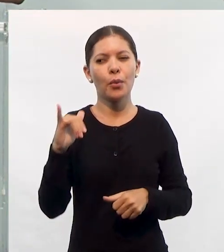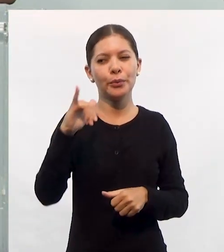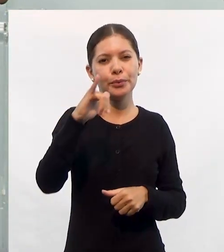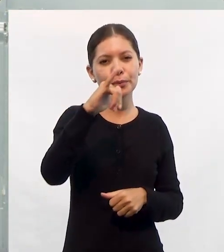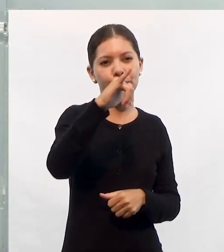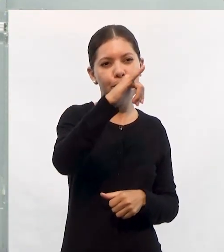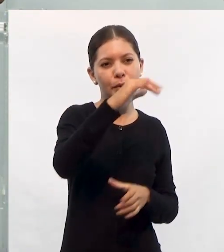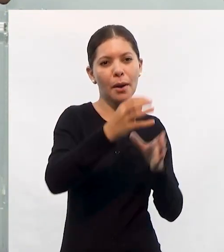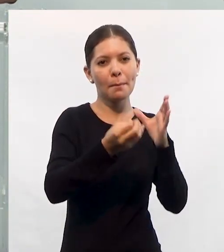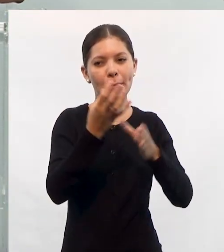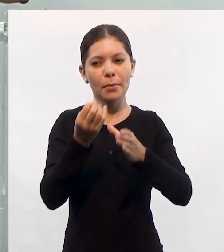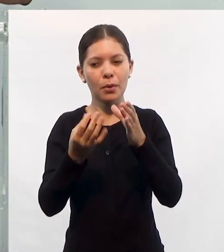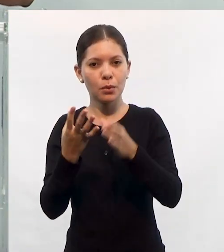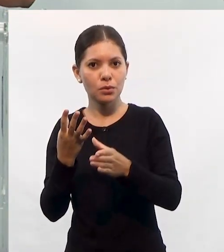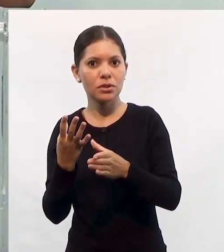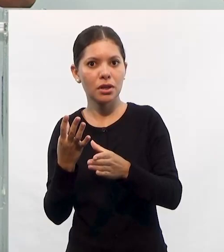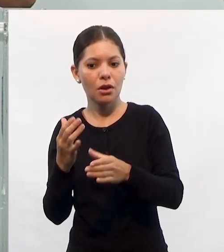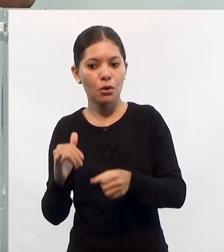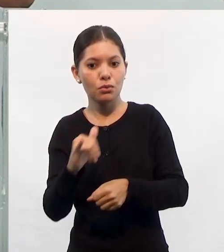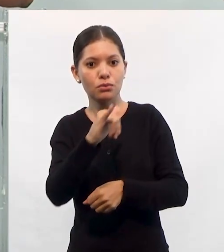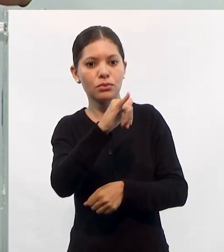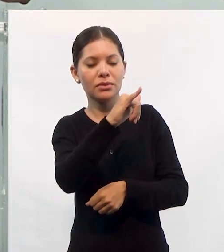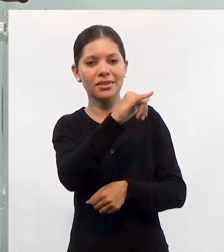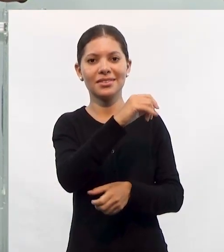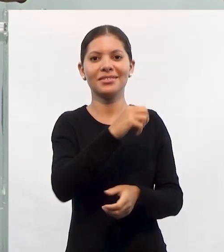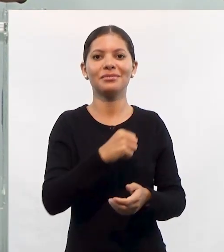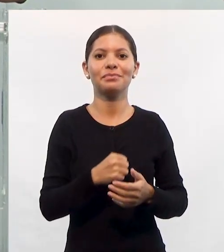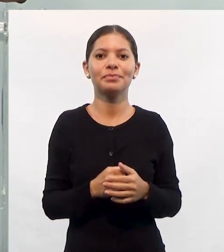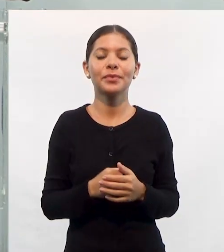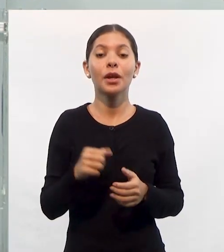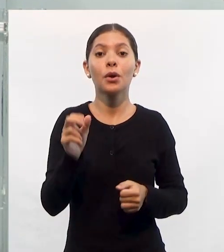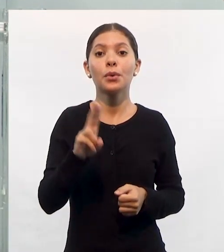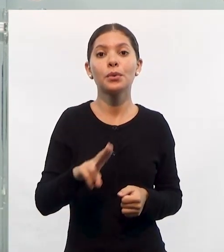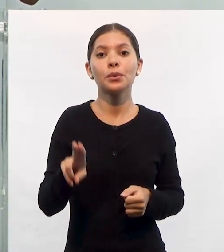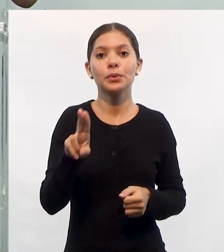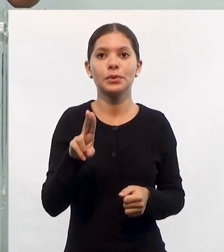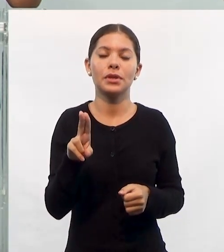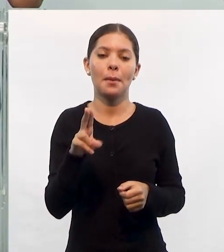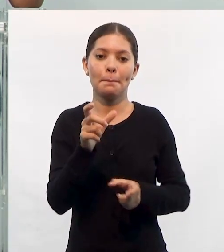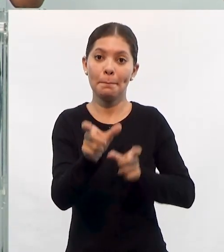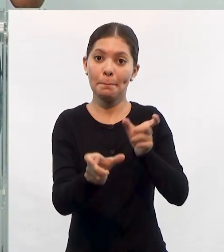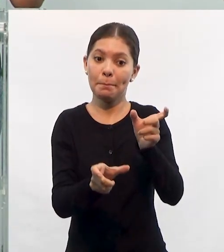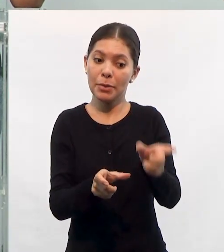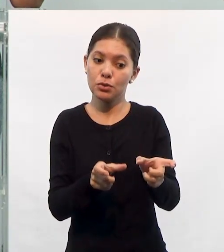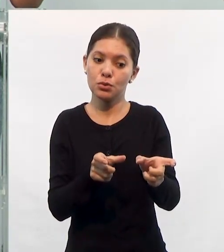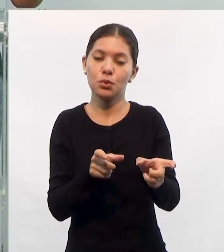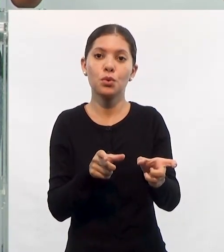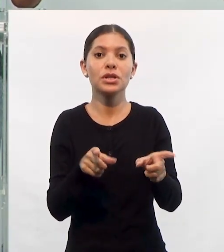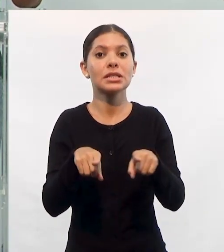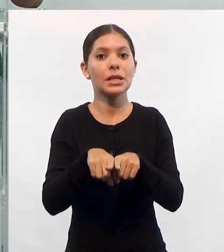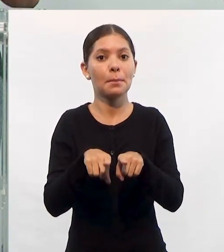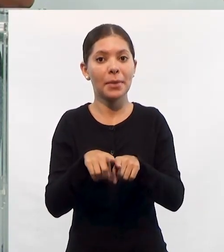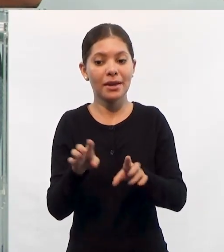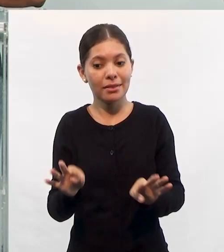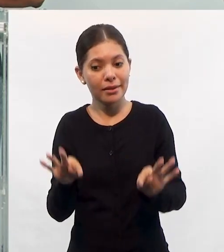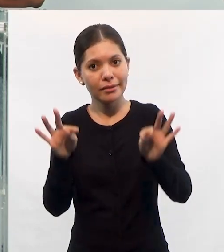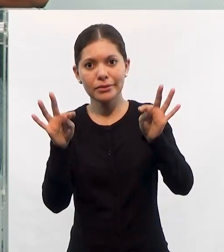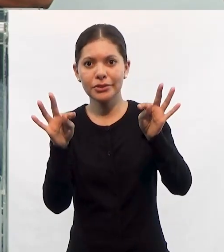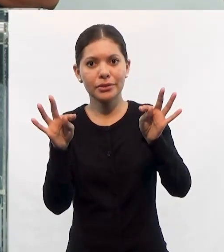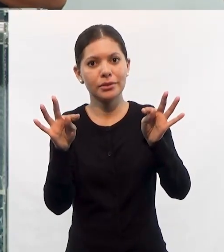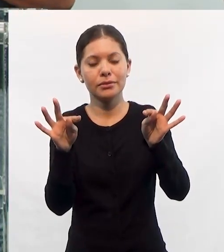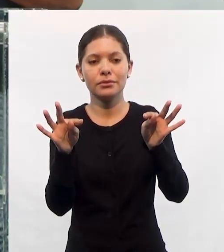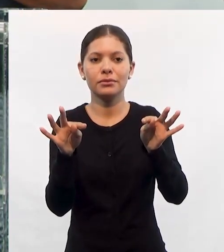para produzir um produto. Então ela utiliza tanto mão de obra como tecnologia mais ou menos na